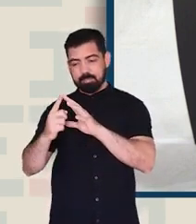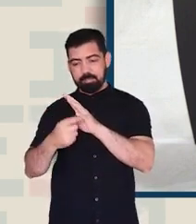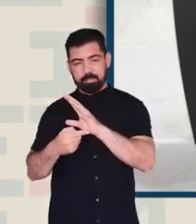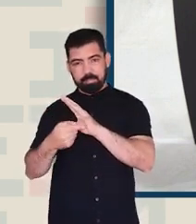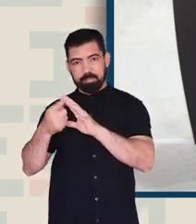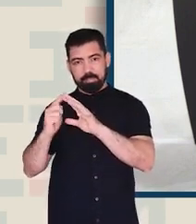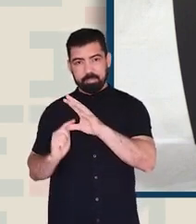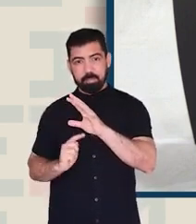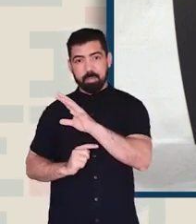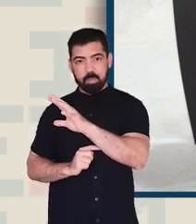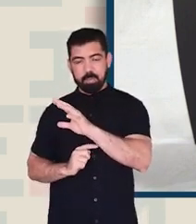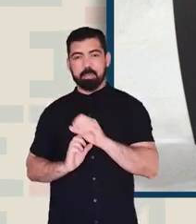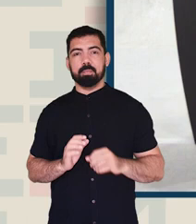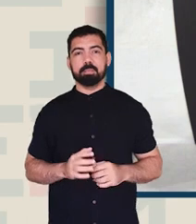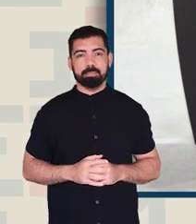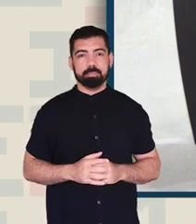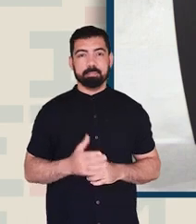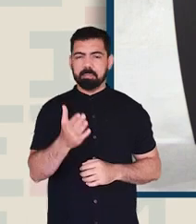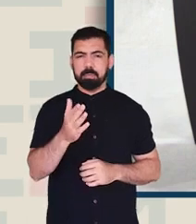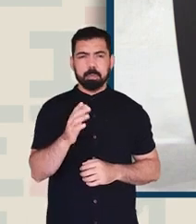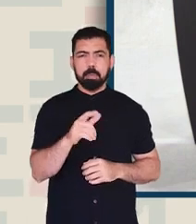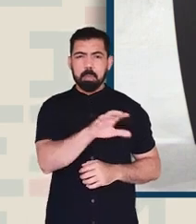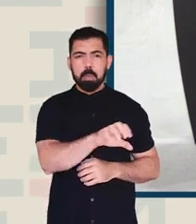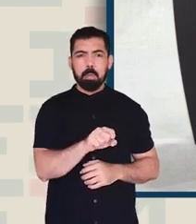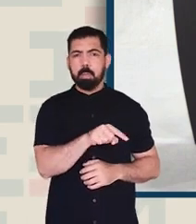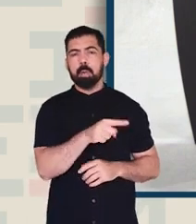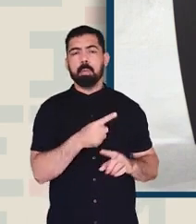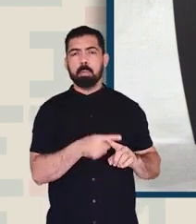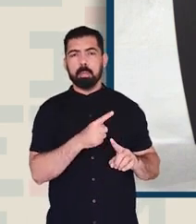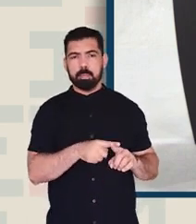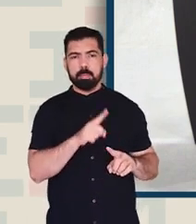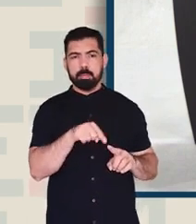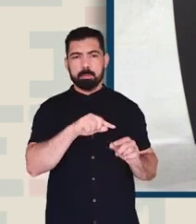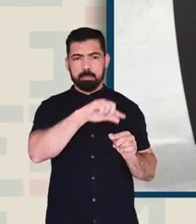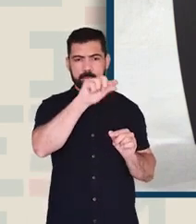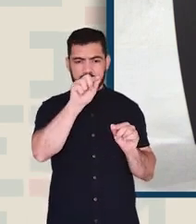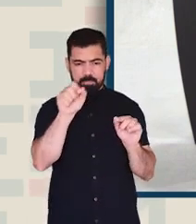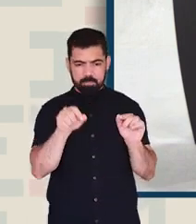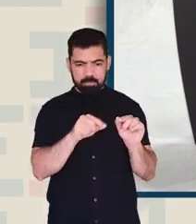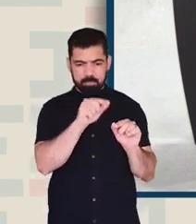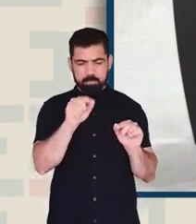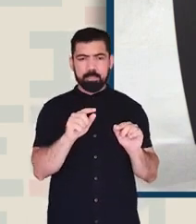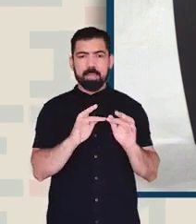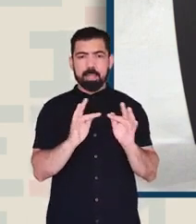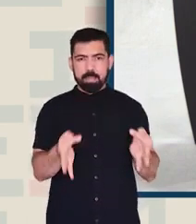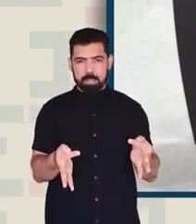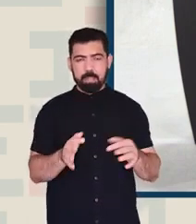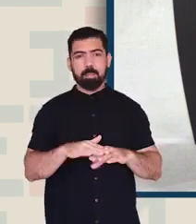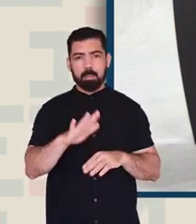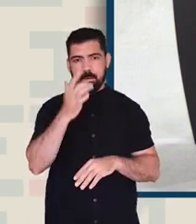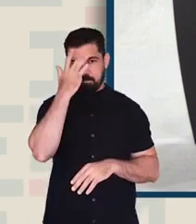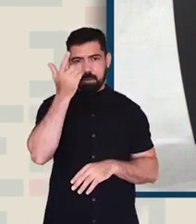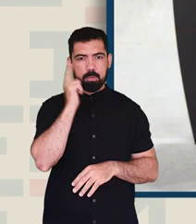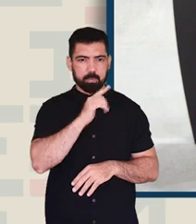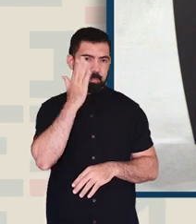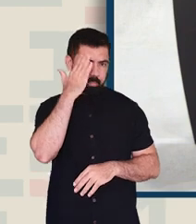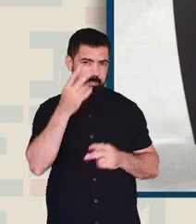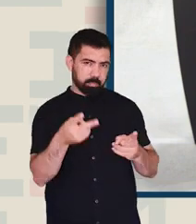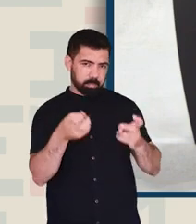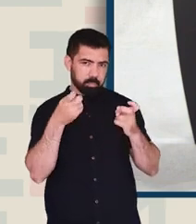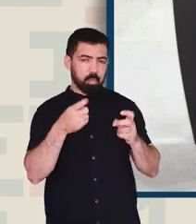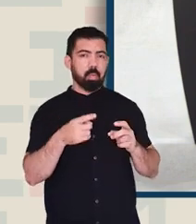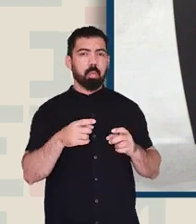campana, e ele sai aqui por cima, tá certo? Eu peguei esse instrumento, que ele é um instrumento de mecanismo mais simples, então talvez seja mais fácil